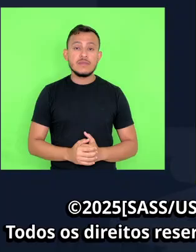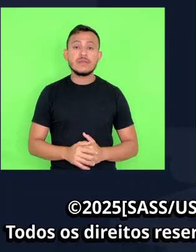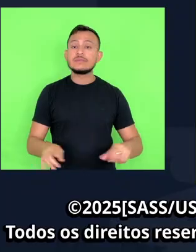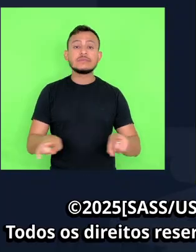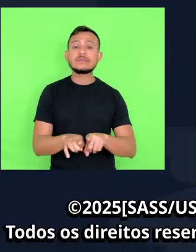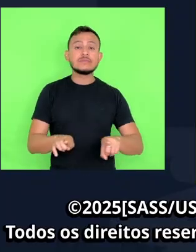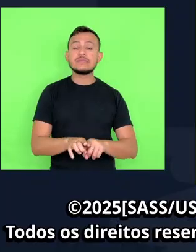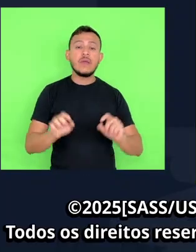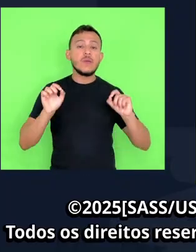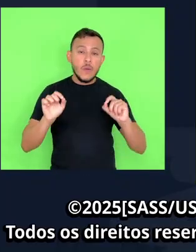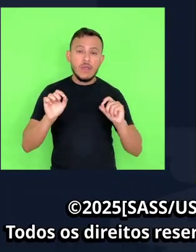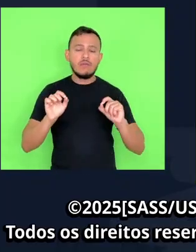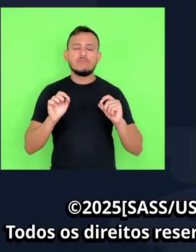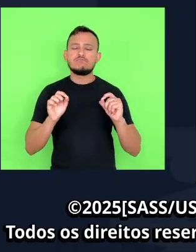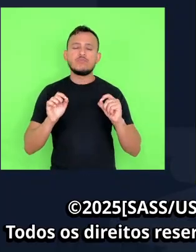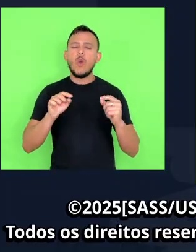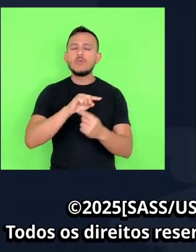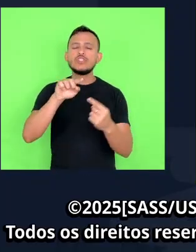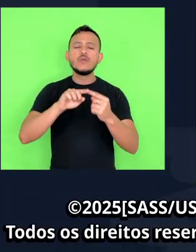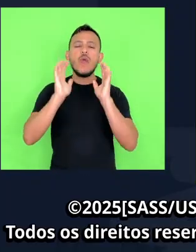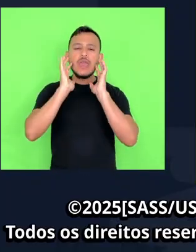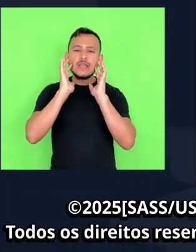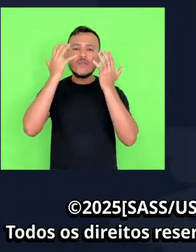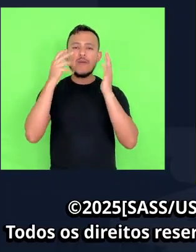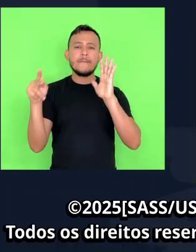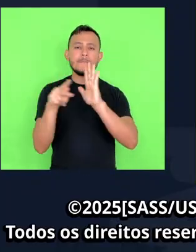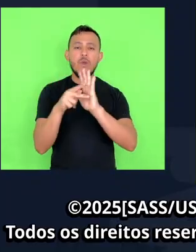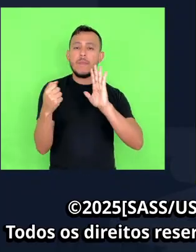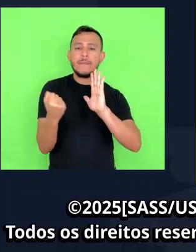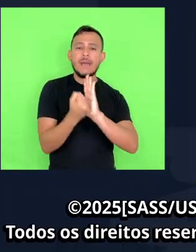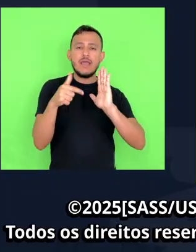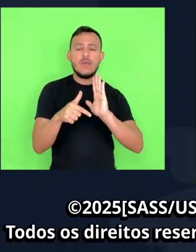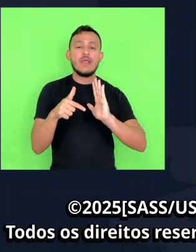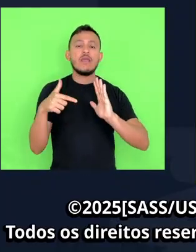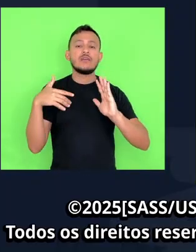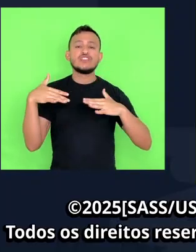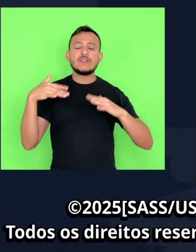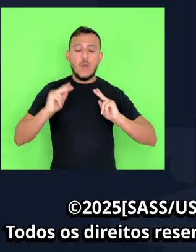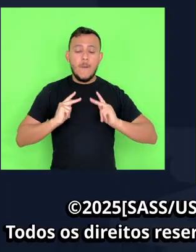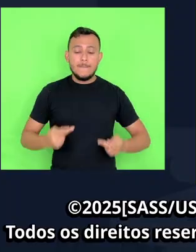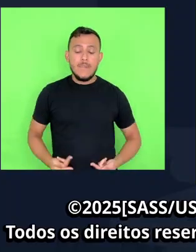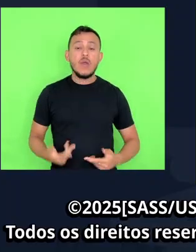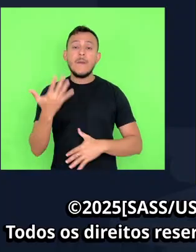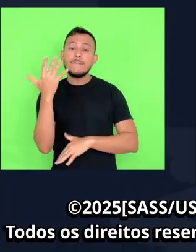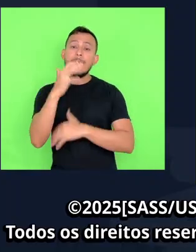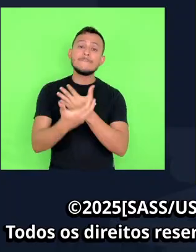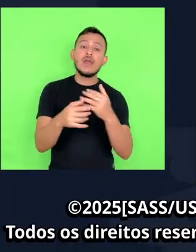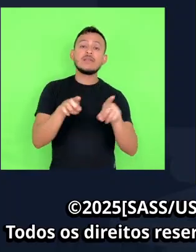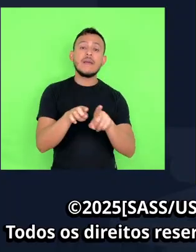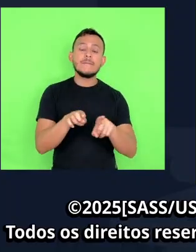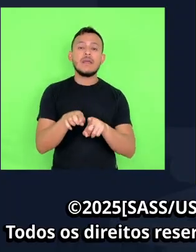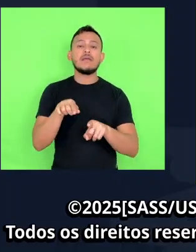buscando entender e resolver os impactos da atividade humana no meio ambiente para guardar o